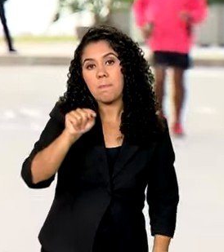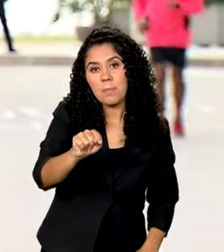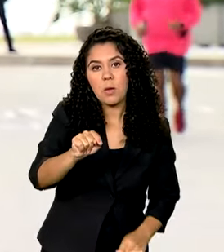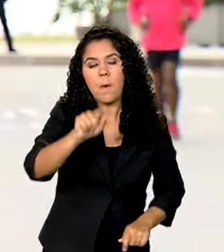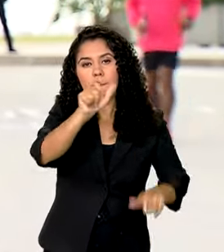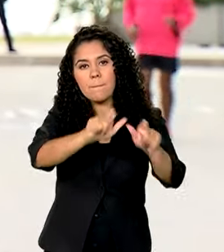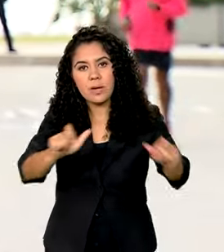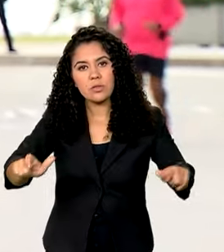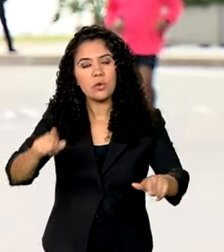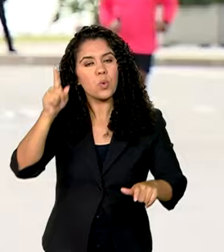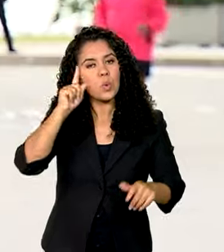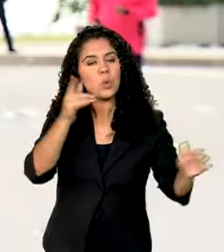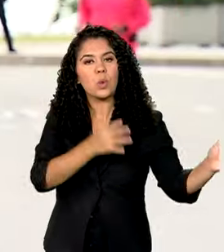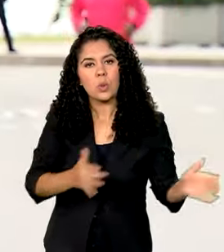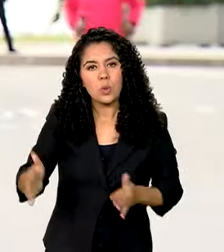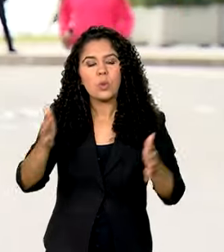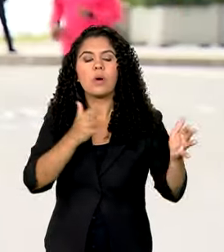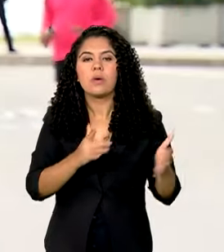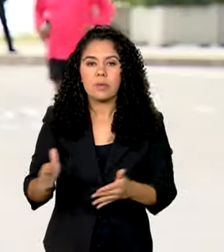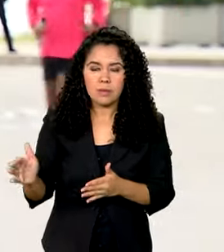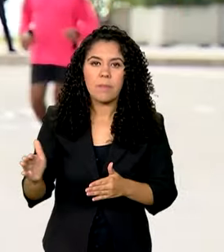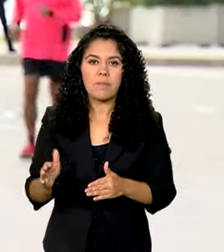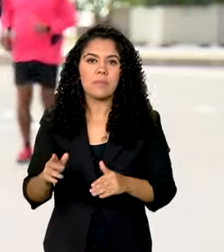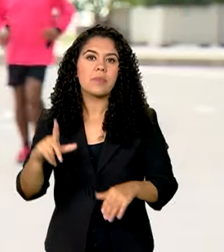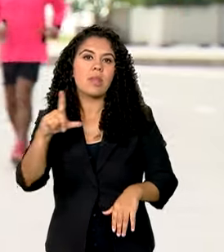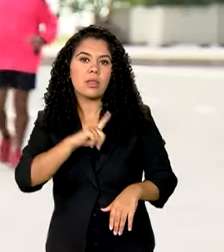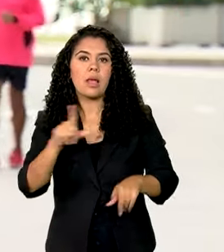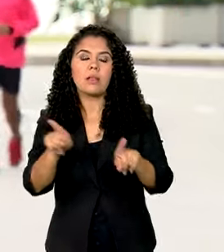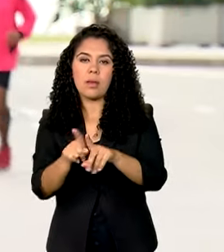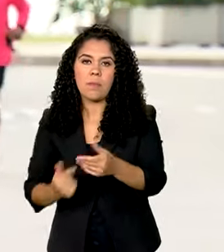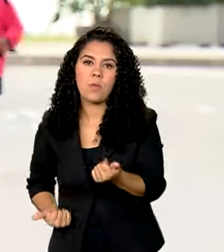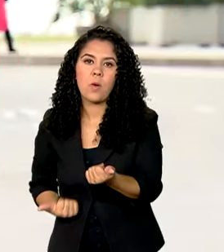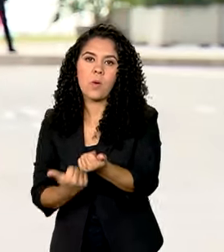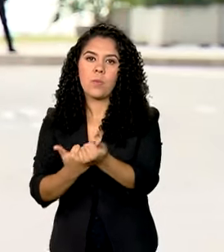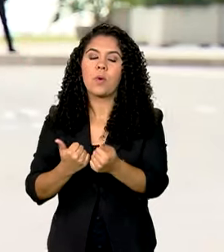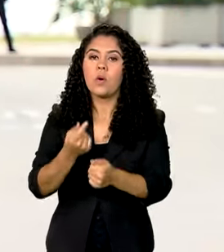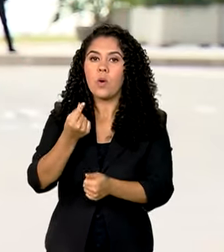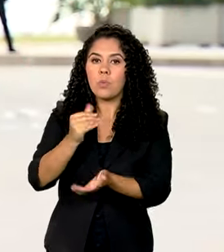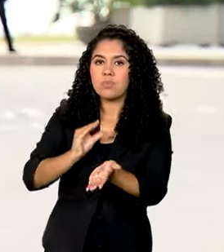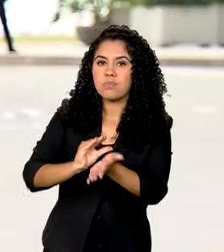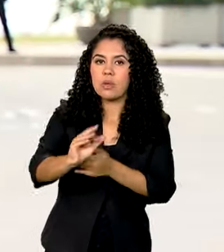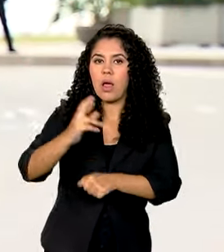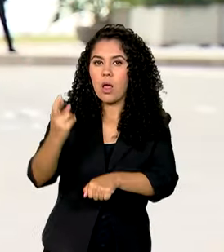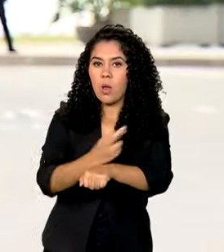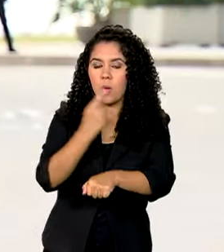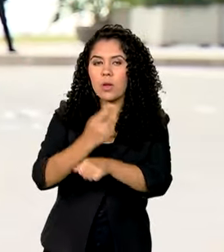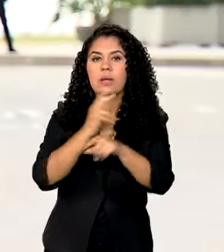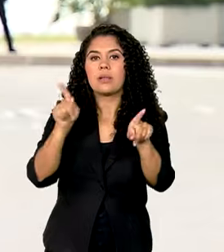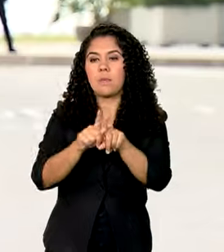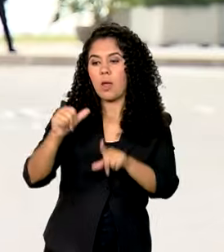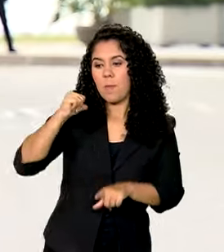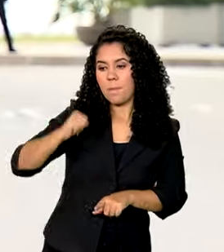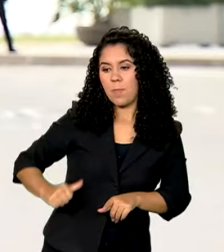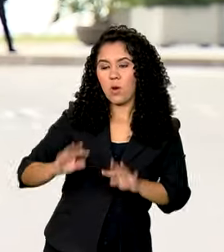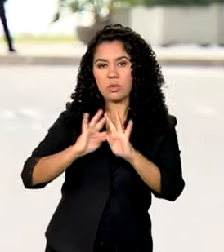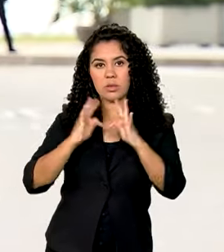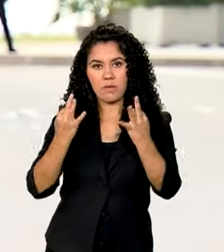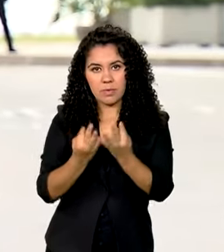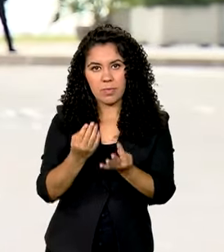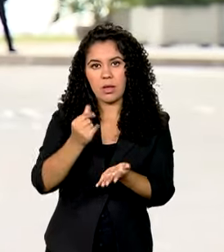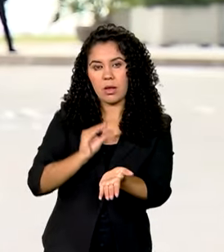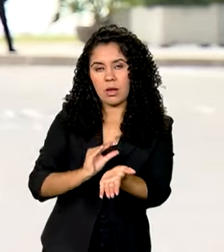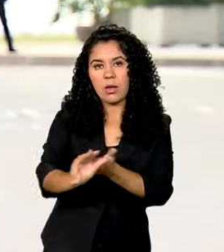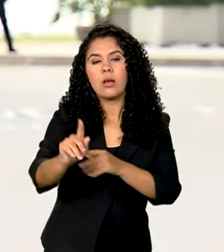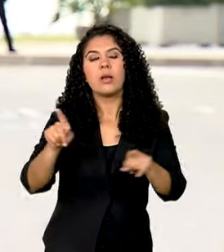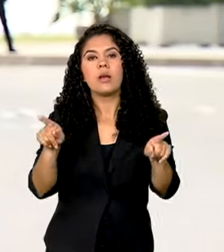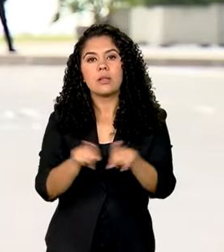de auxílio às vítimas do Rio Grande do Sul está o auxílio reconstrução, o adiantamento do Bolsa Família, a suspensão do pagamento